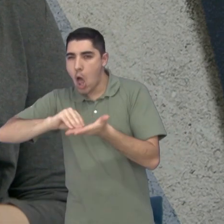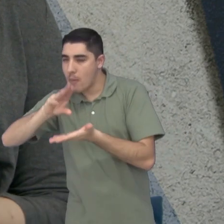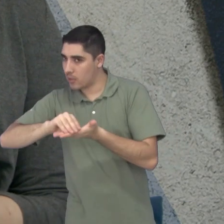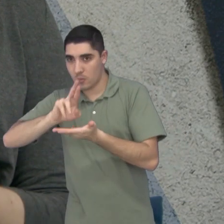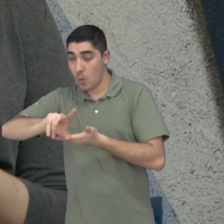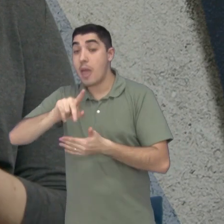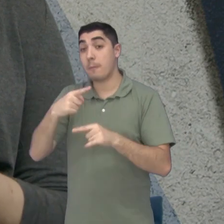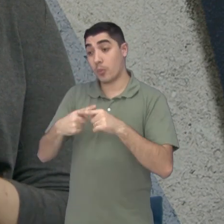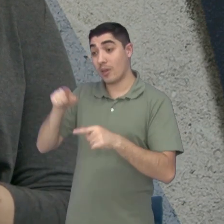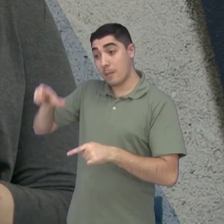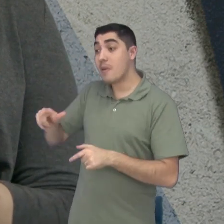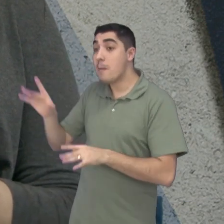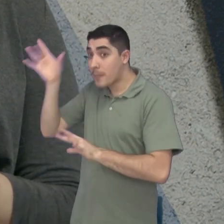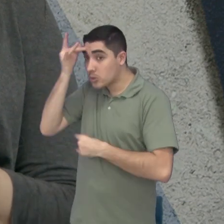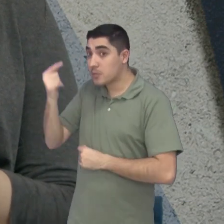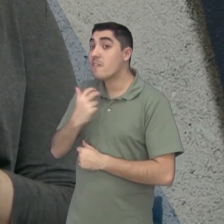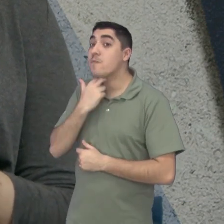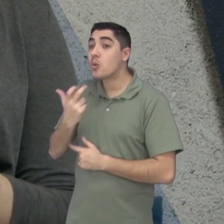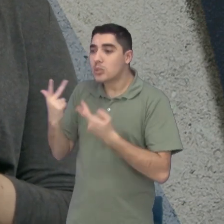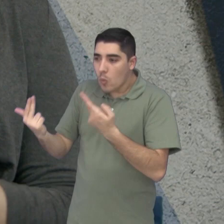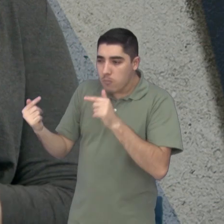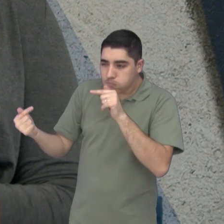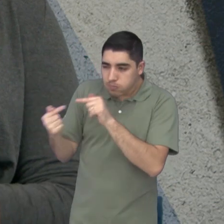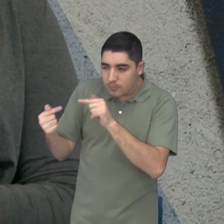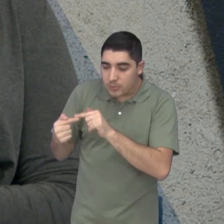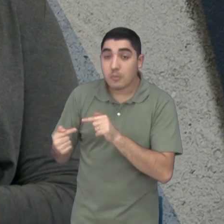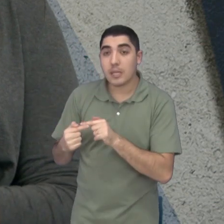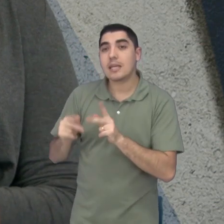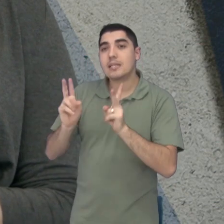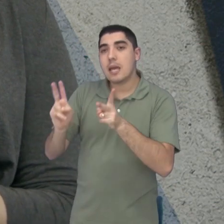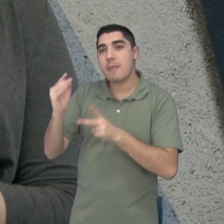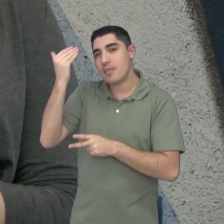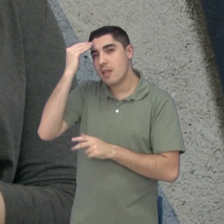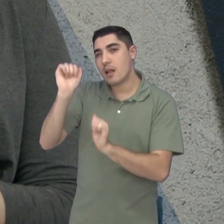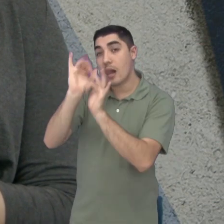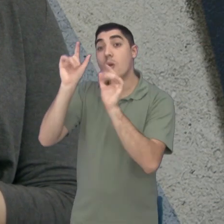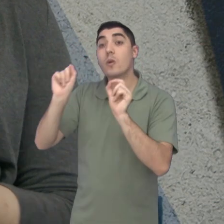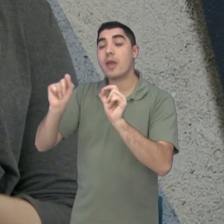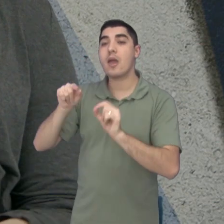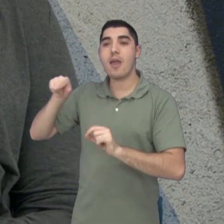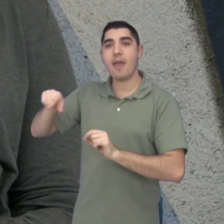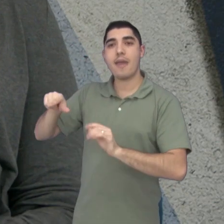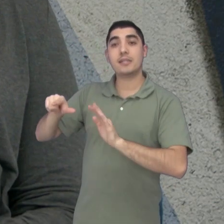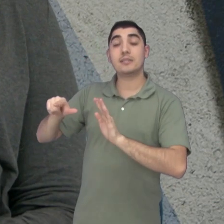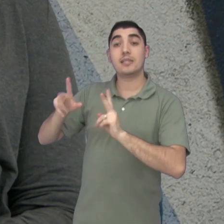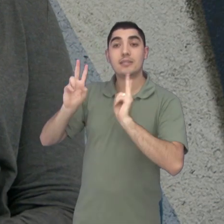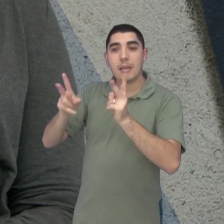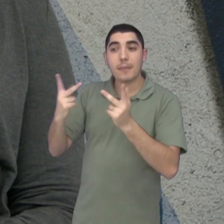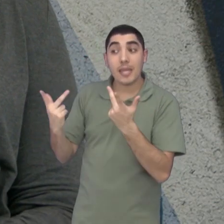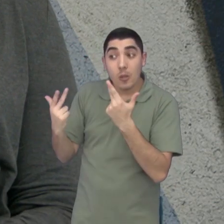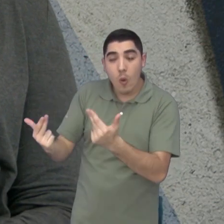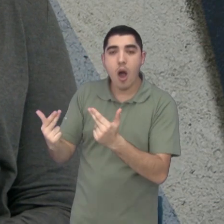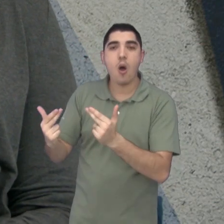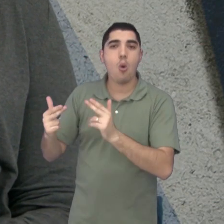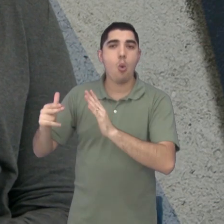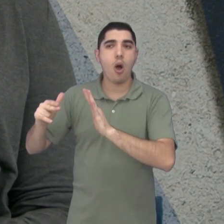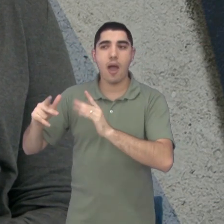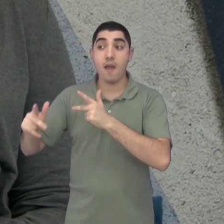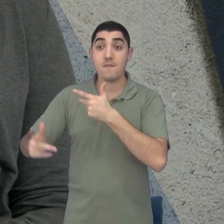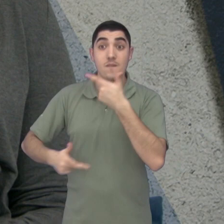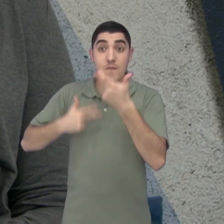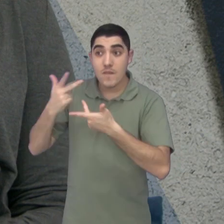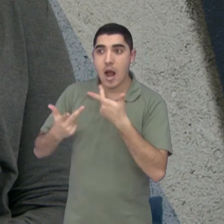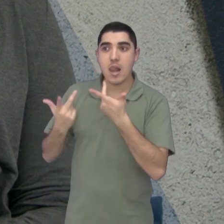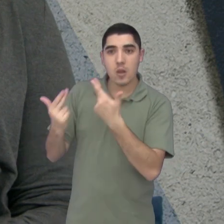uma voz para aquela personagem e também sempre manter em mente o áudio original. Então, sabe,